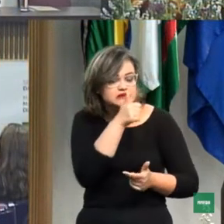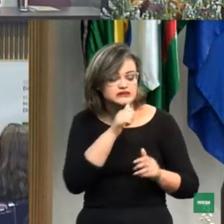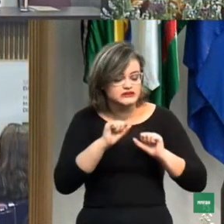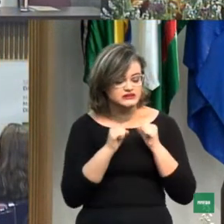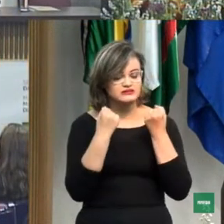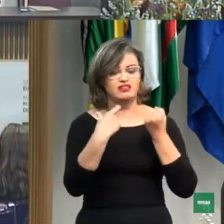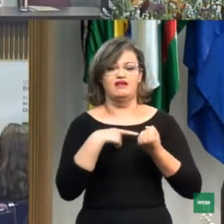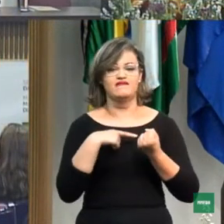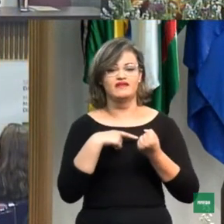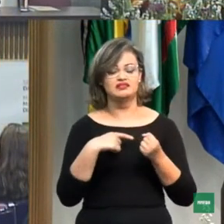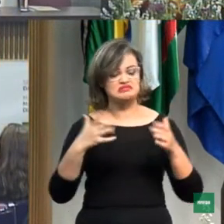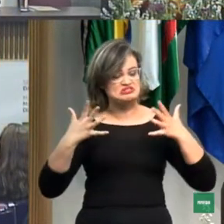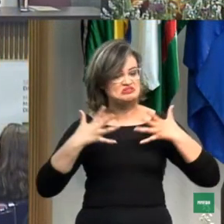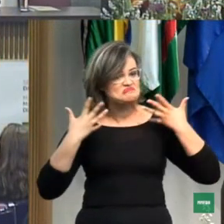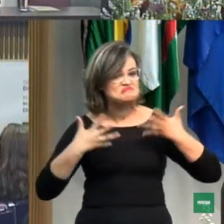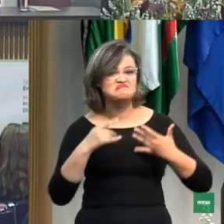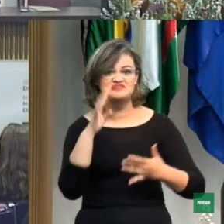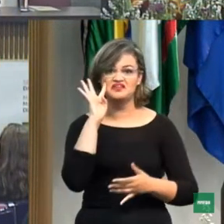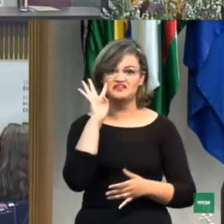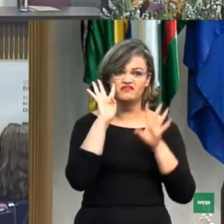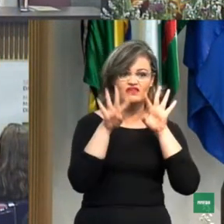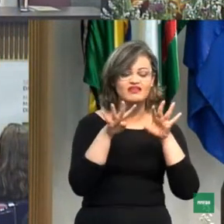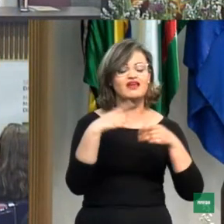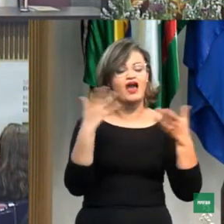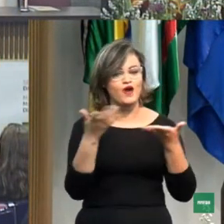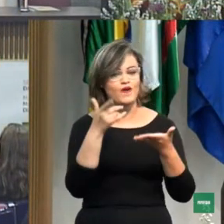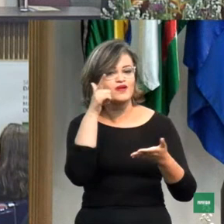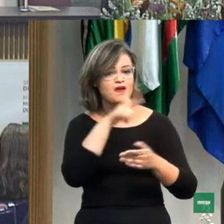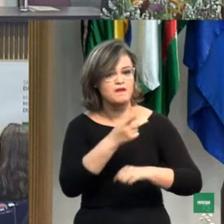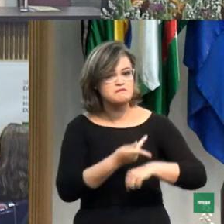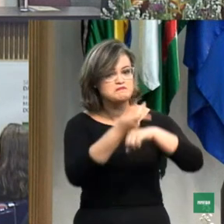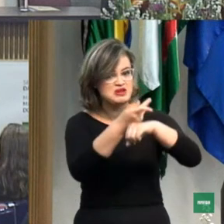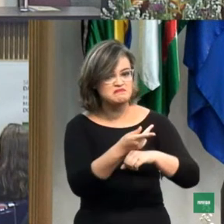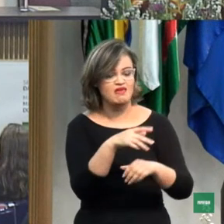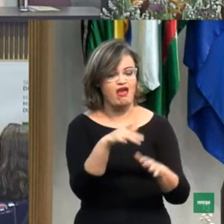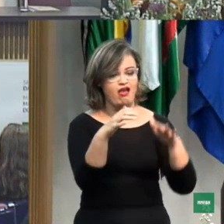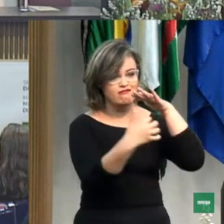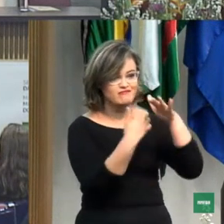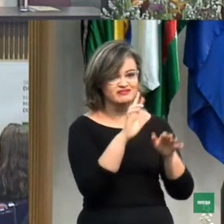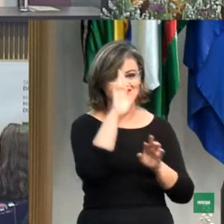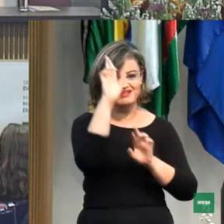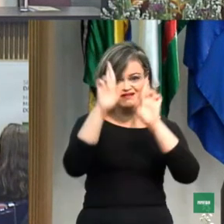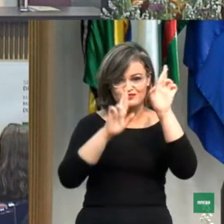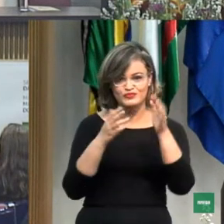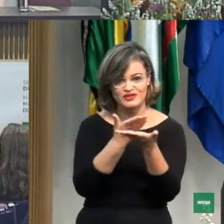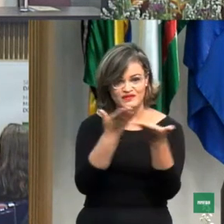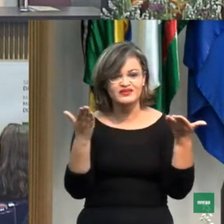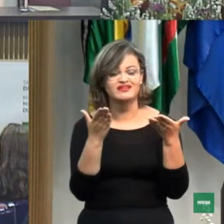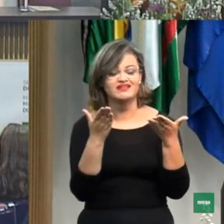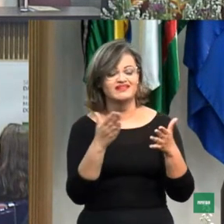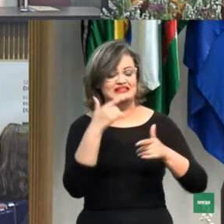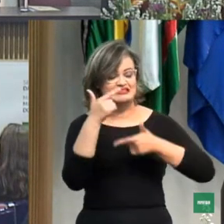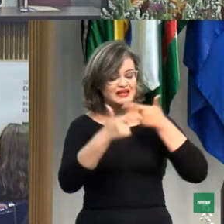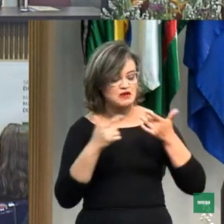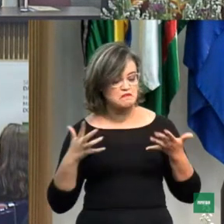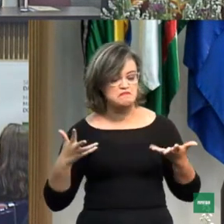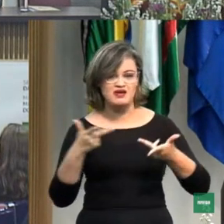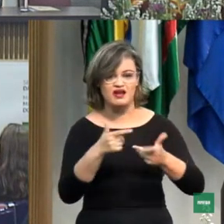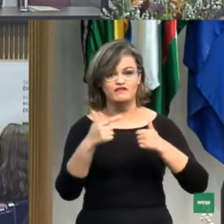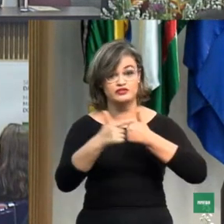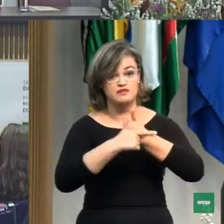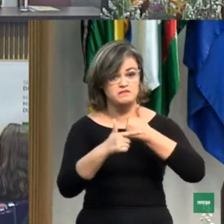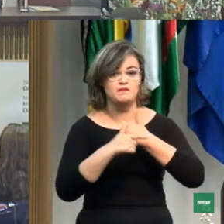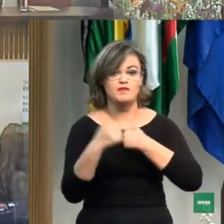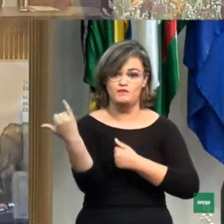de poder premiar essas empresas, né, que realmente tiveram esse papel que hoje nós